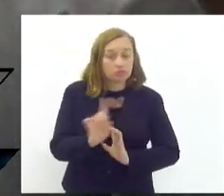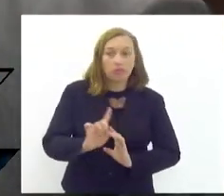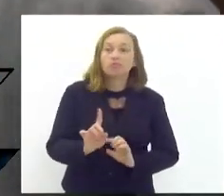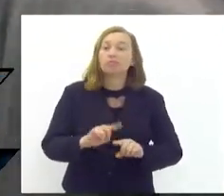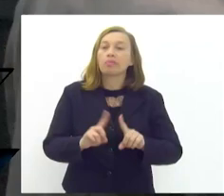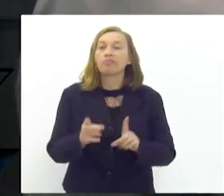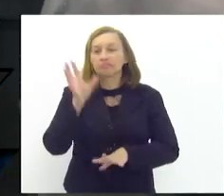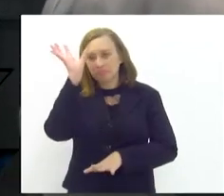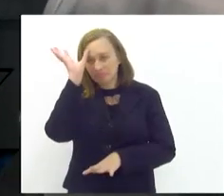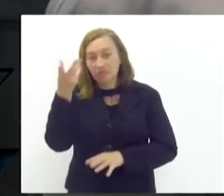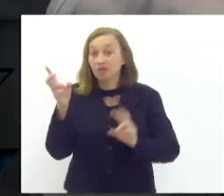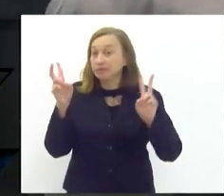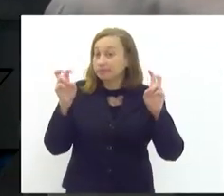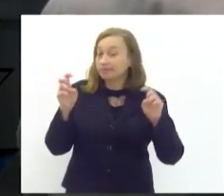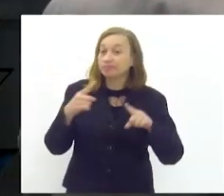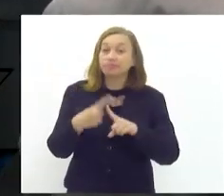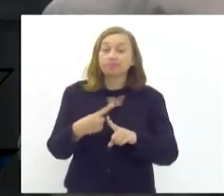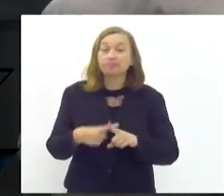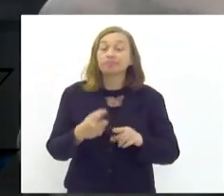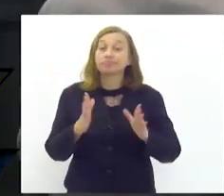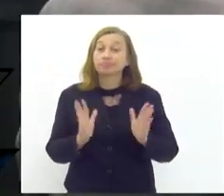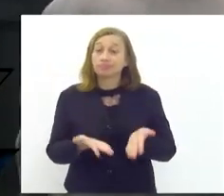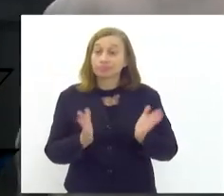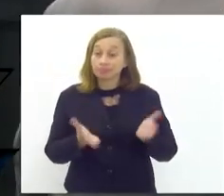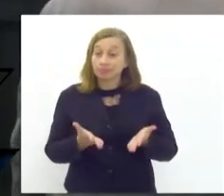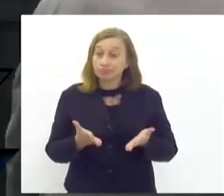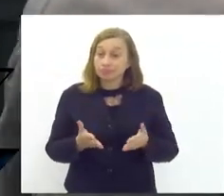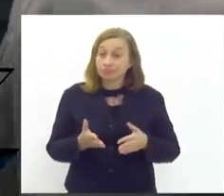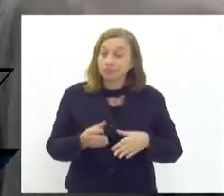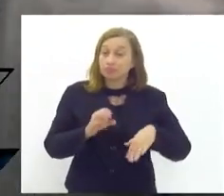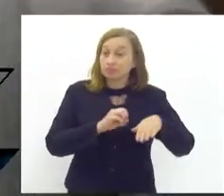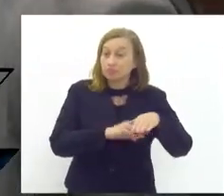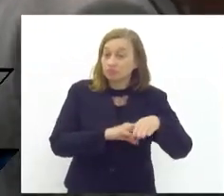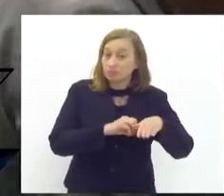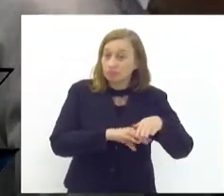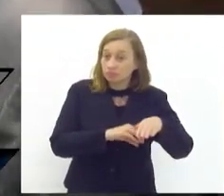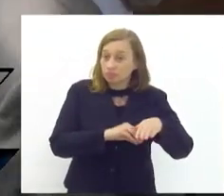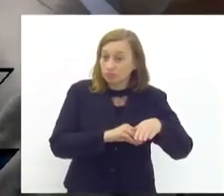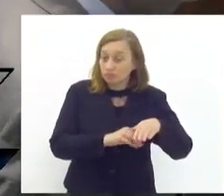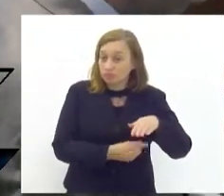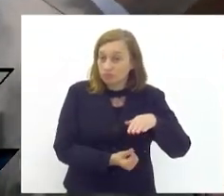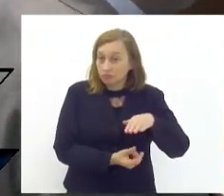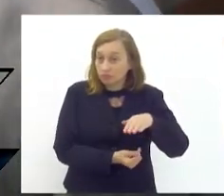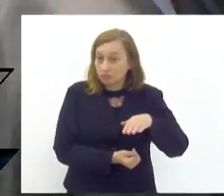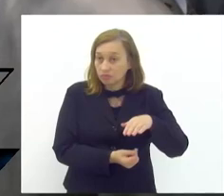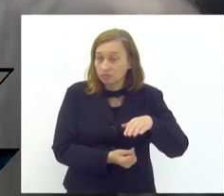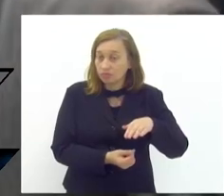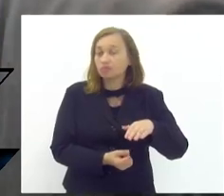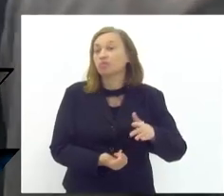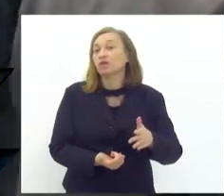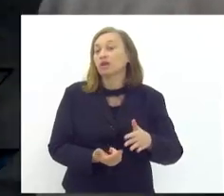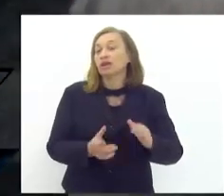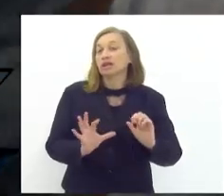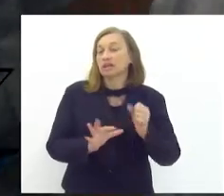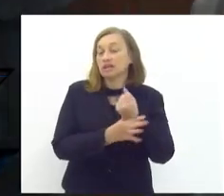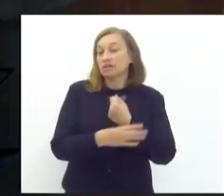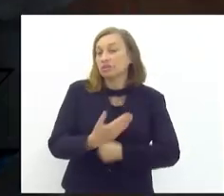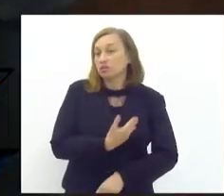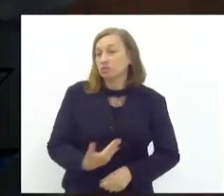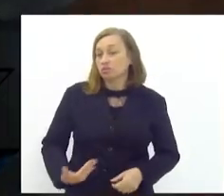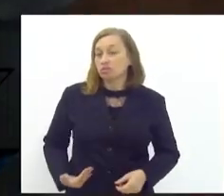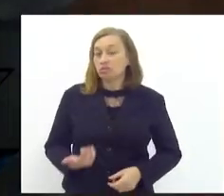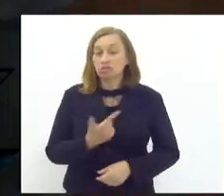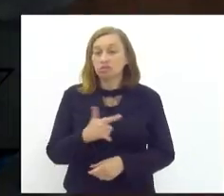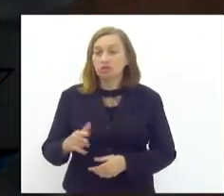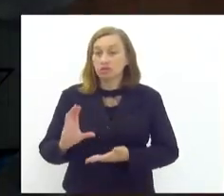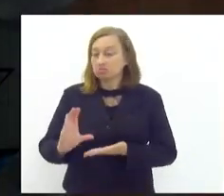sim resolver questões porque hoje o fundo da Segurança Pública não tem previsão orçamentária para gastos